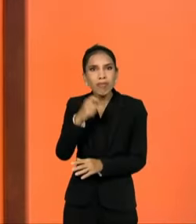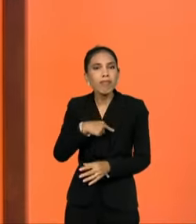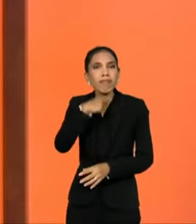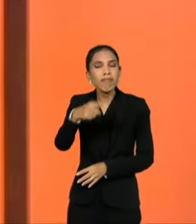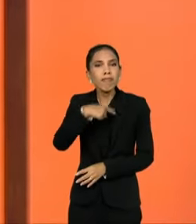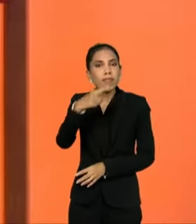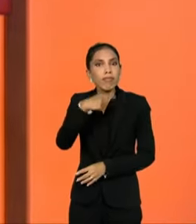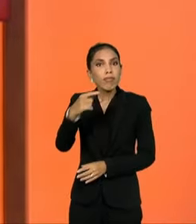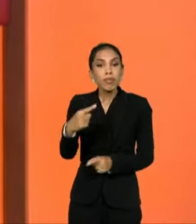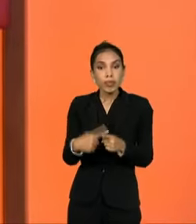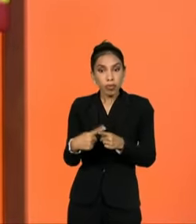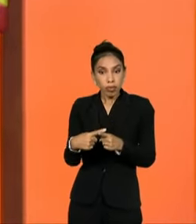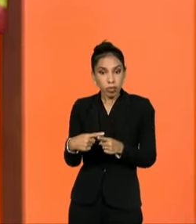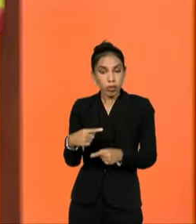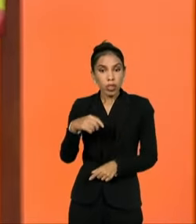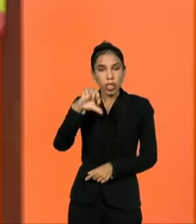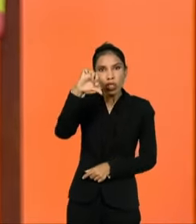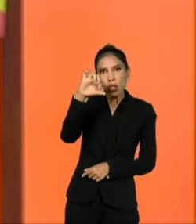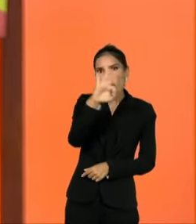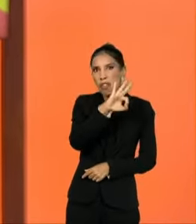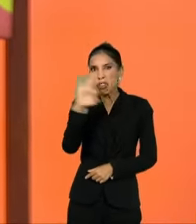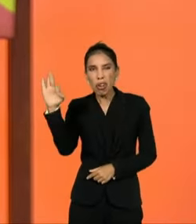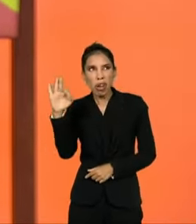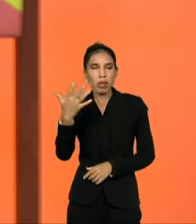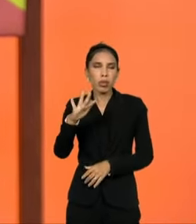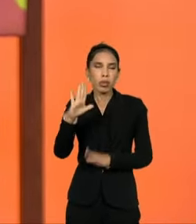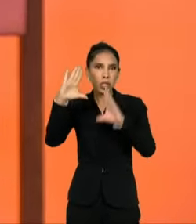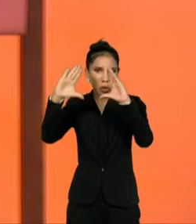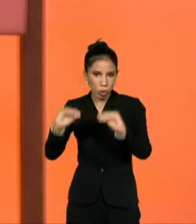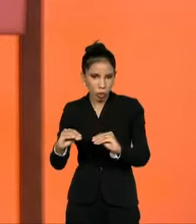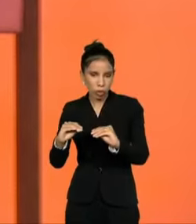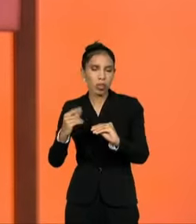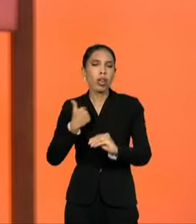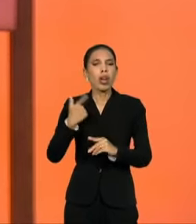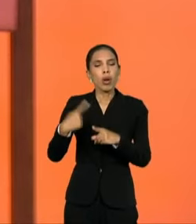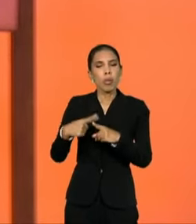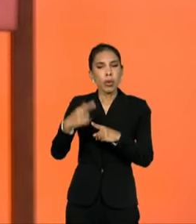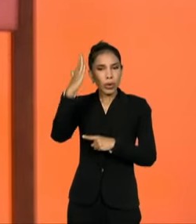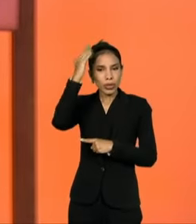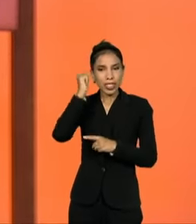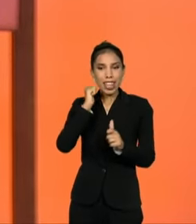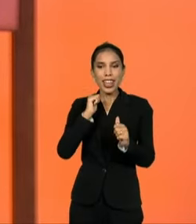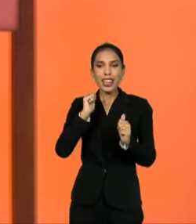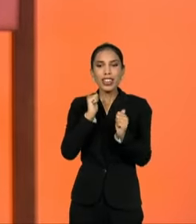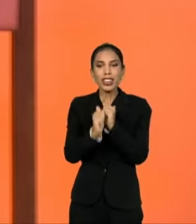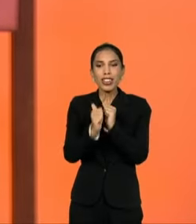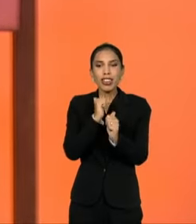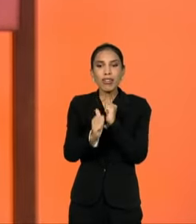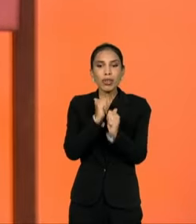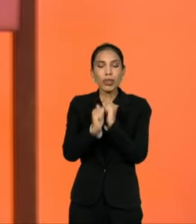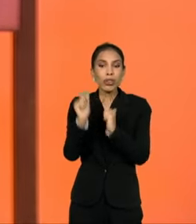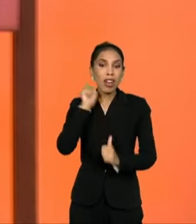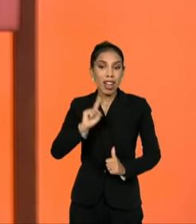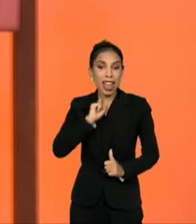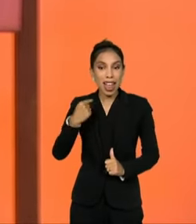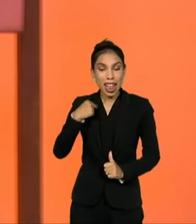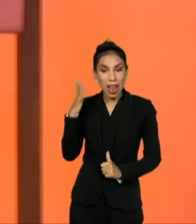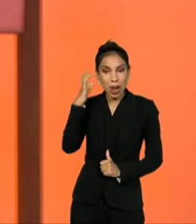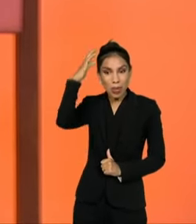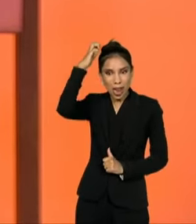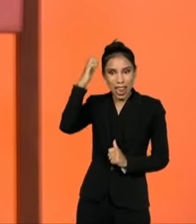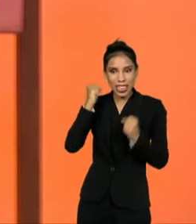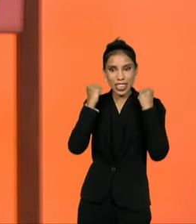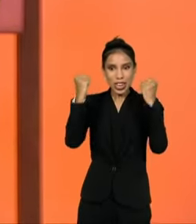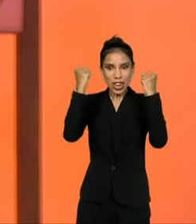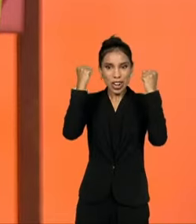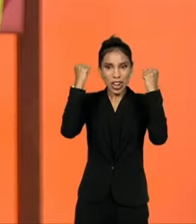né? Porque a morte acontece 9 e pouca da noite. Eu sei porque era jogo do Flamengo. E eu e Marielle, a gente era muito flamenguista,